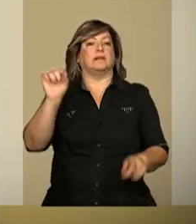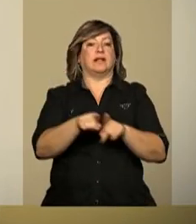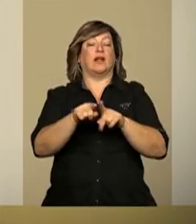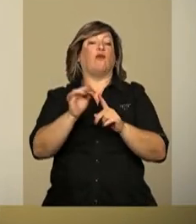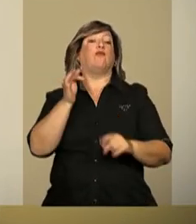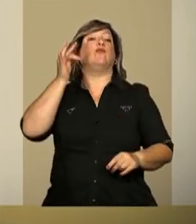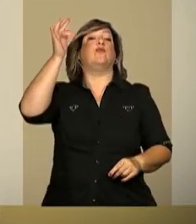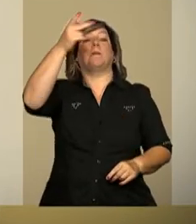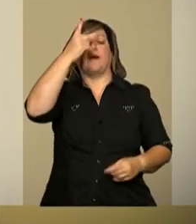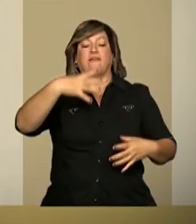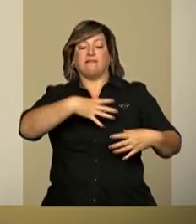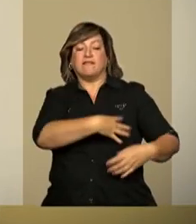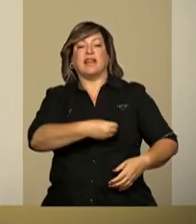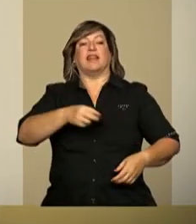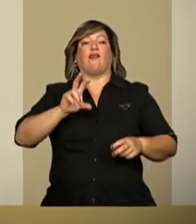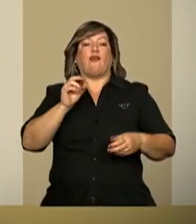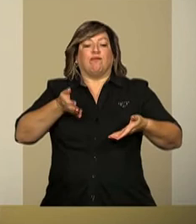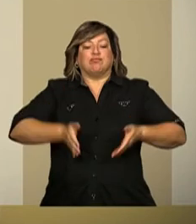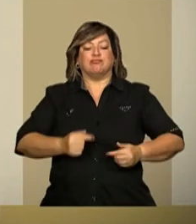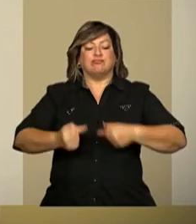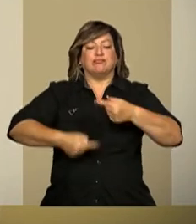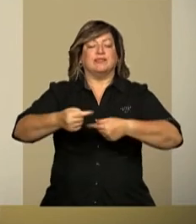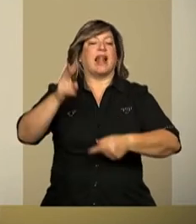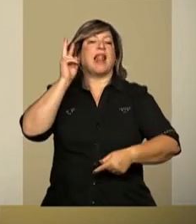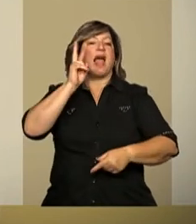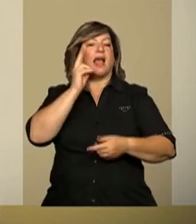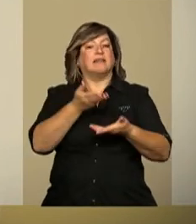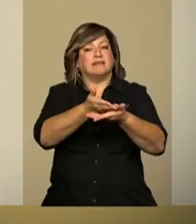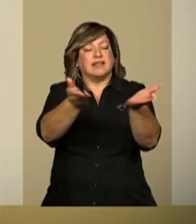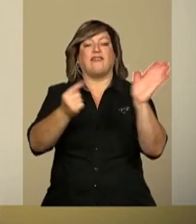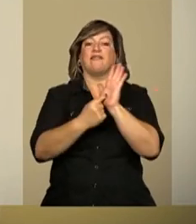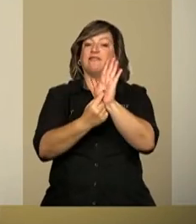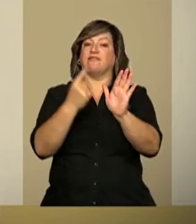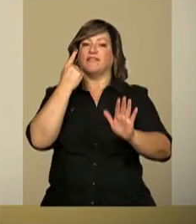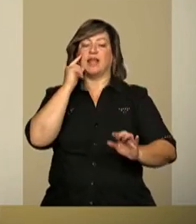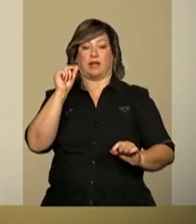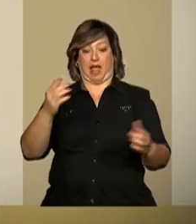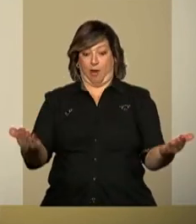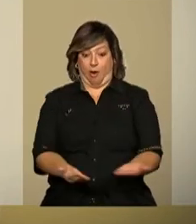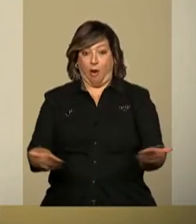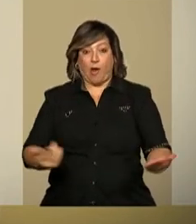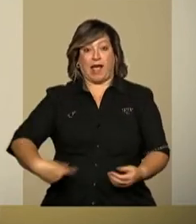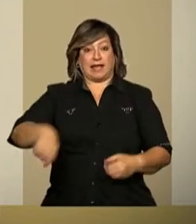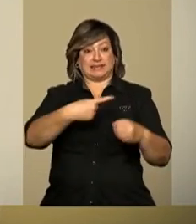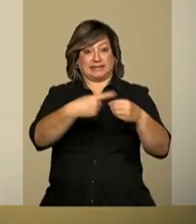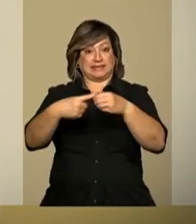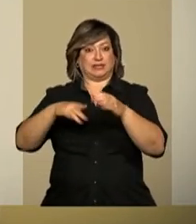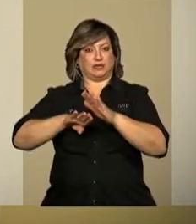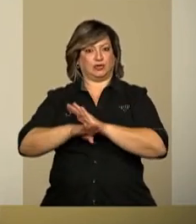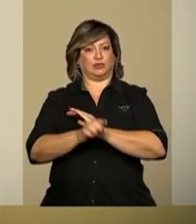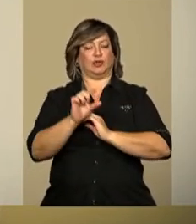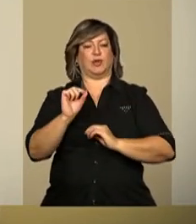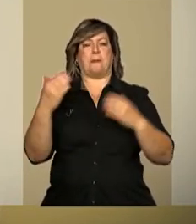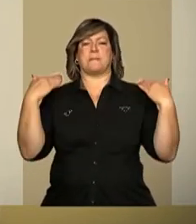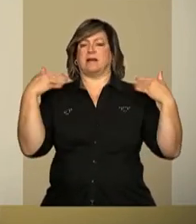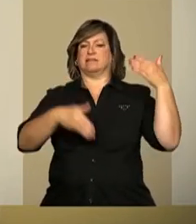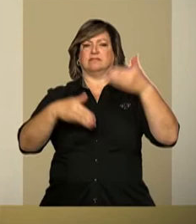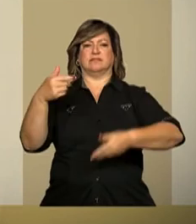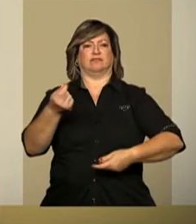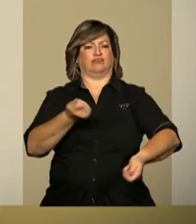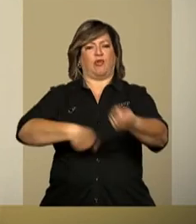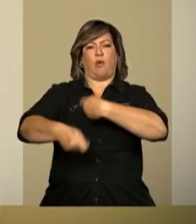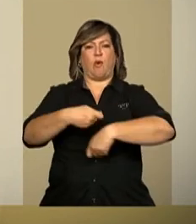futuras gerações e criamos oportunidades no presente para que essas cidad se tornem destinos turísticos e